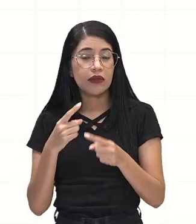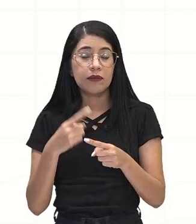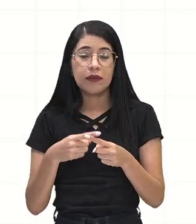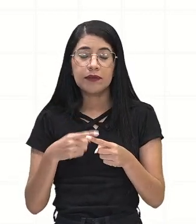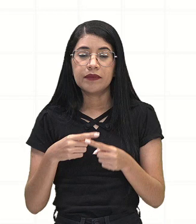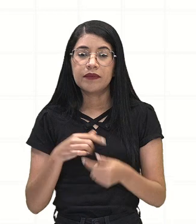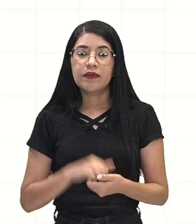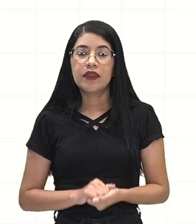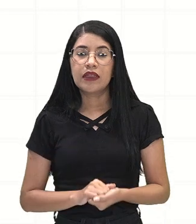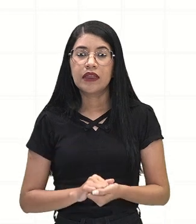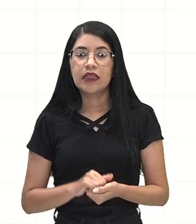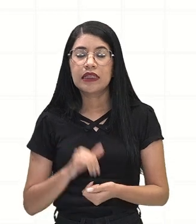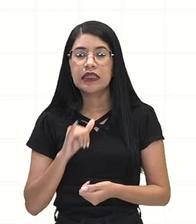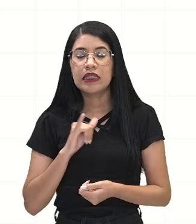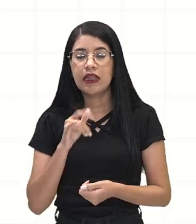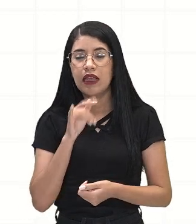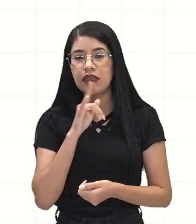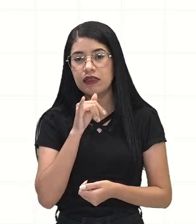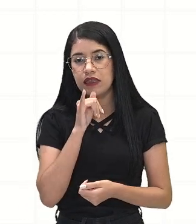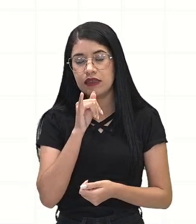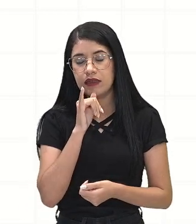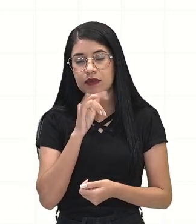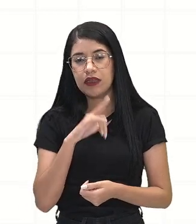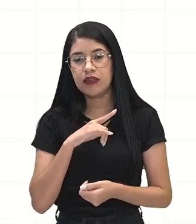eu encontrasse um correspondente